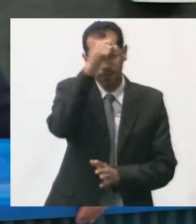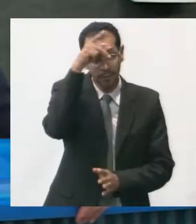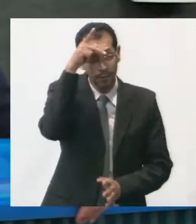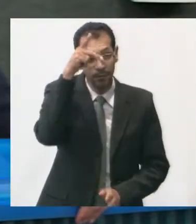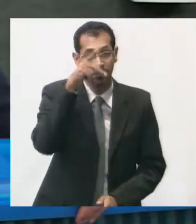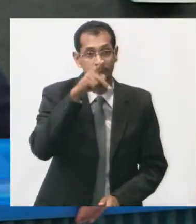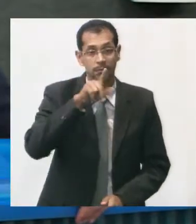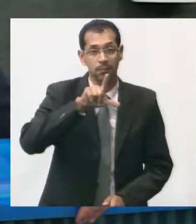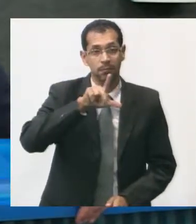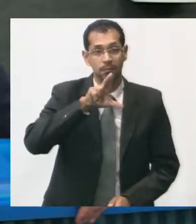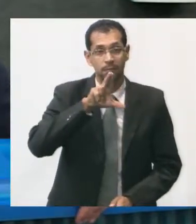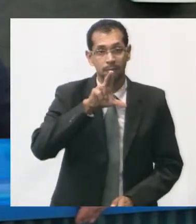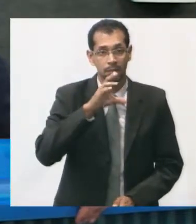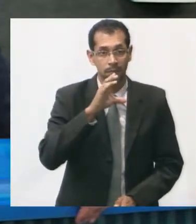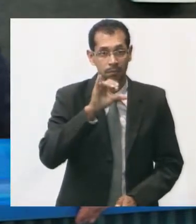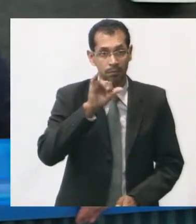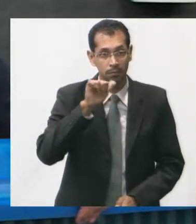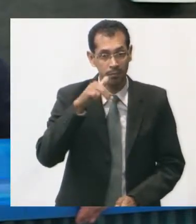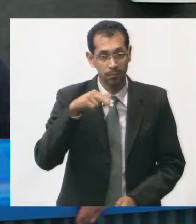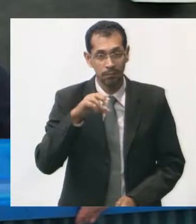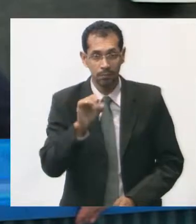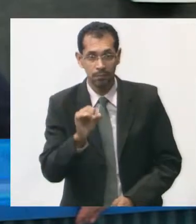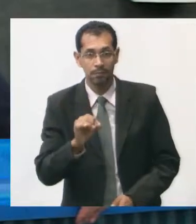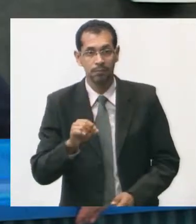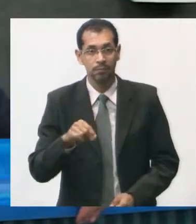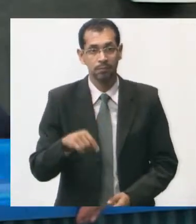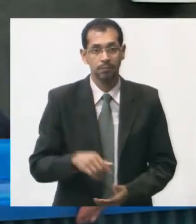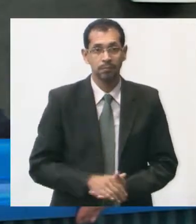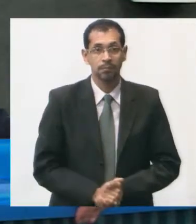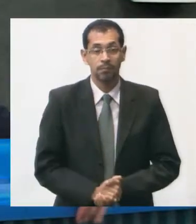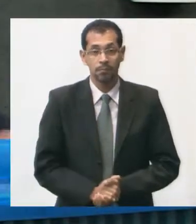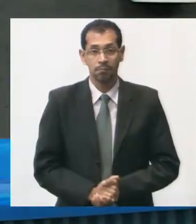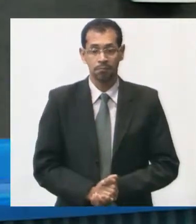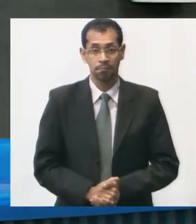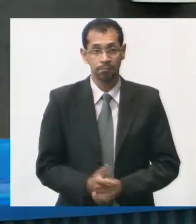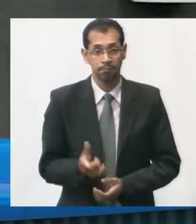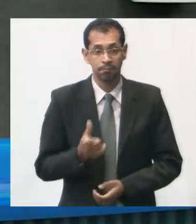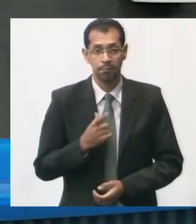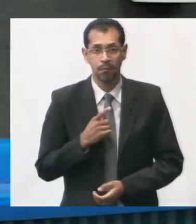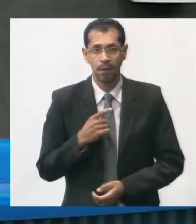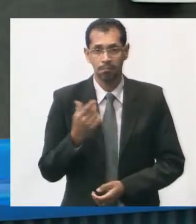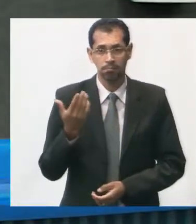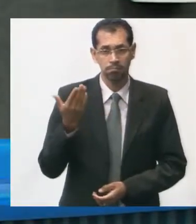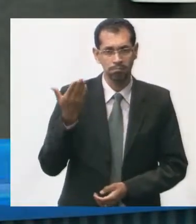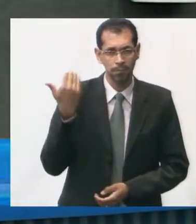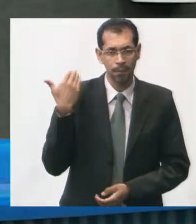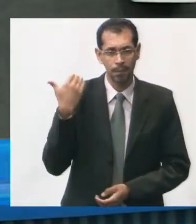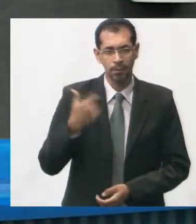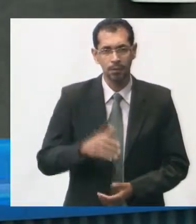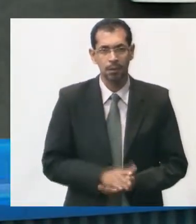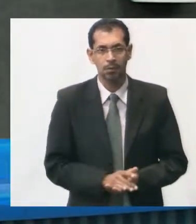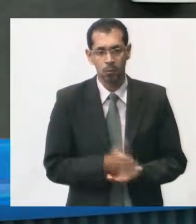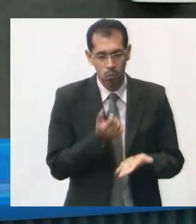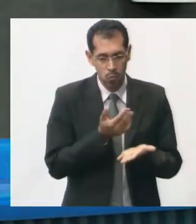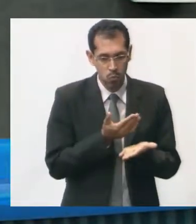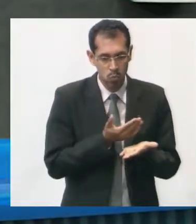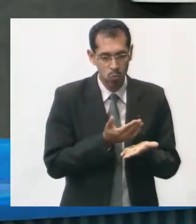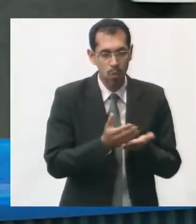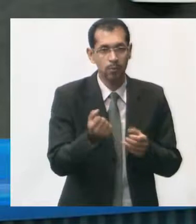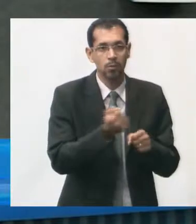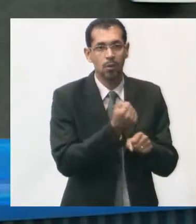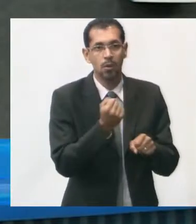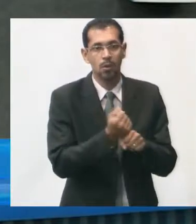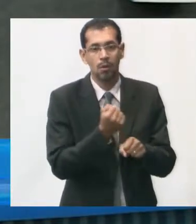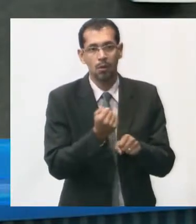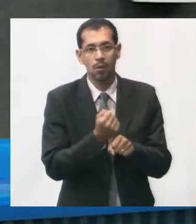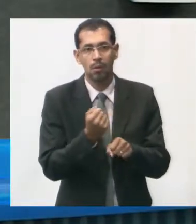que em algumas gestões passadas iniciou uma obra e parou, e lá ficou abandonada. Então, um